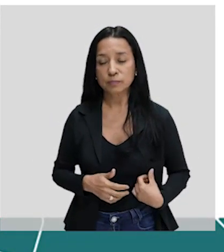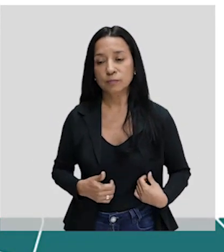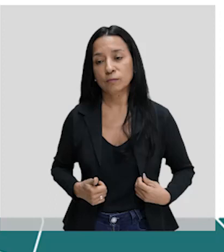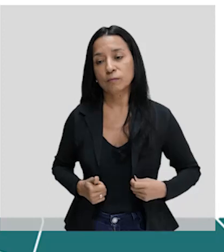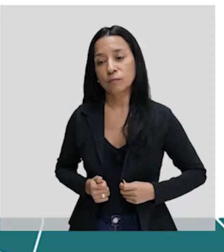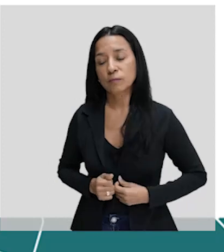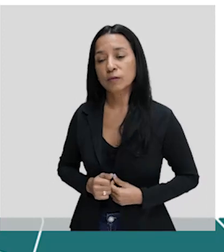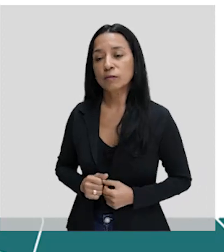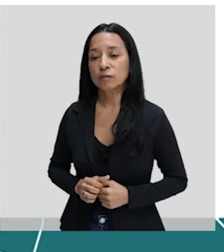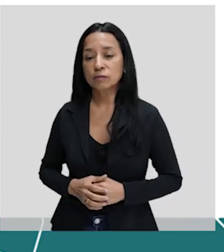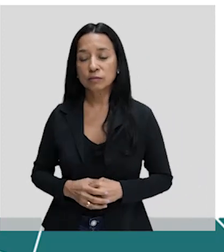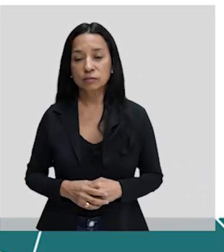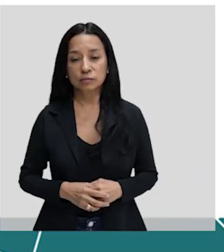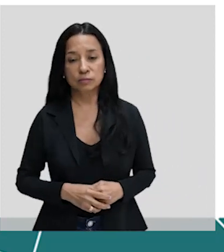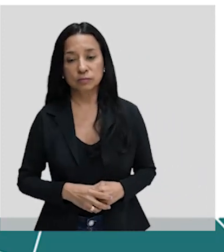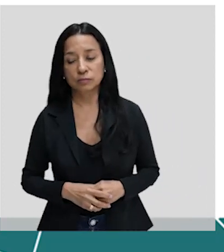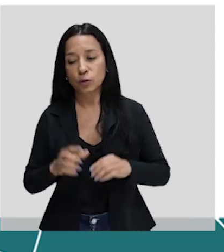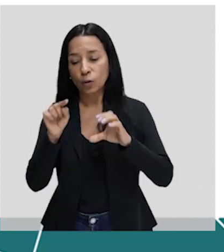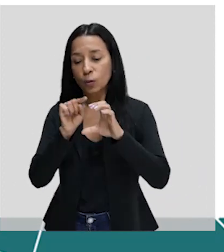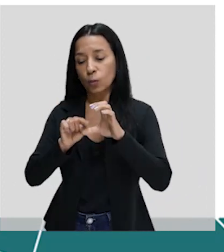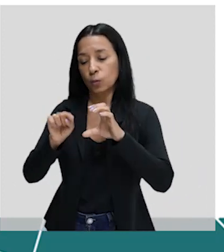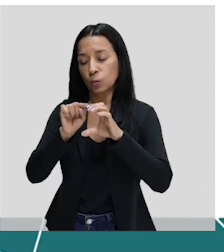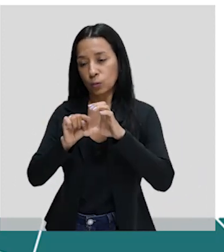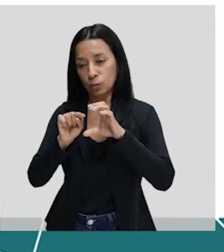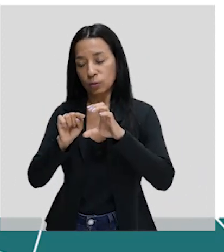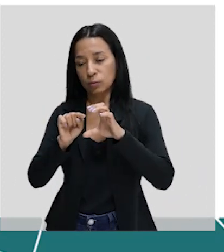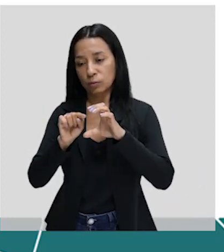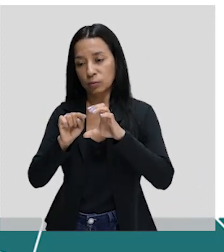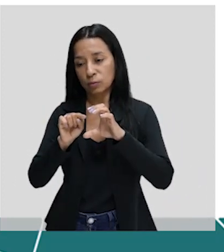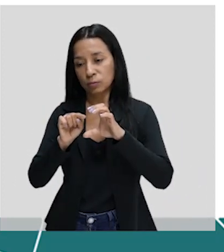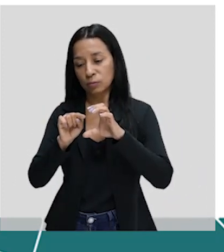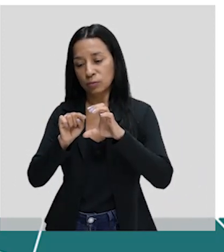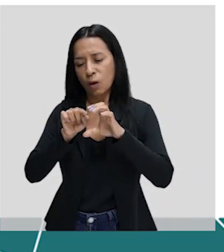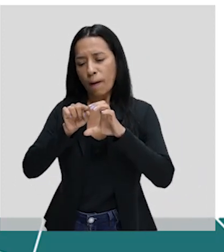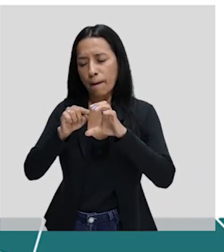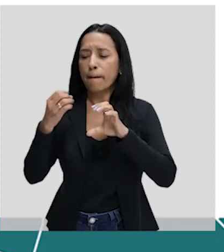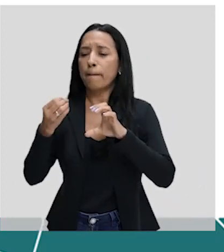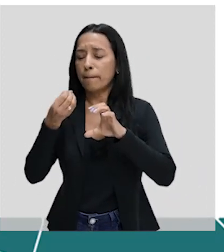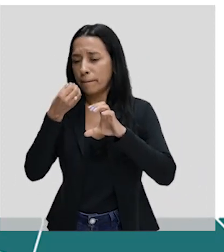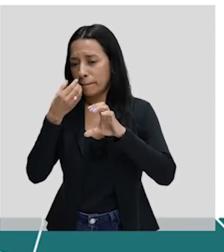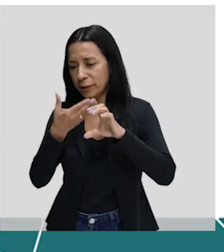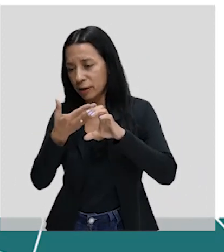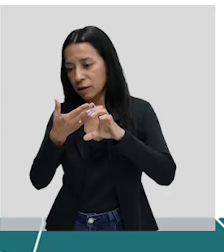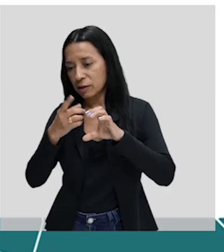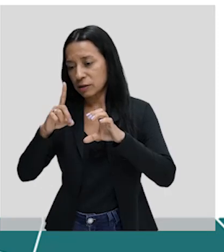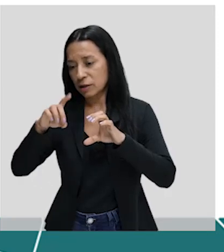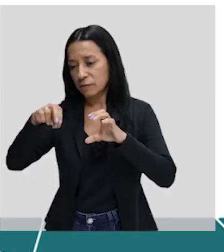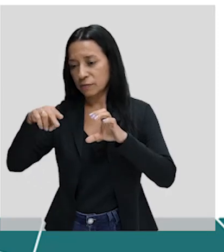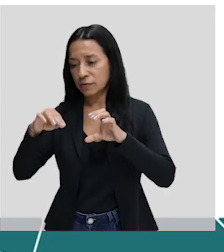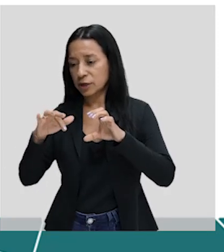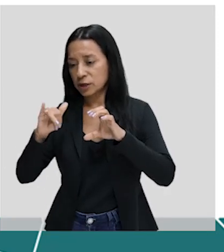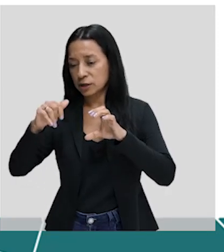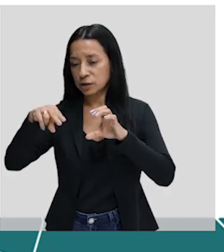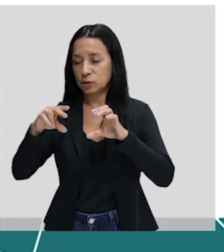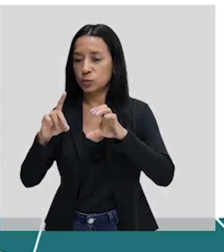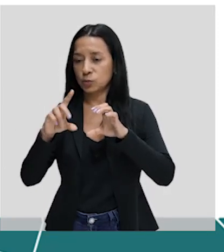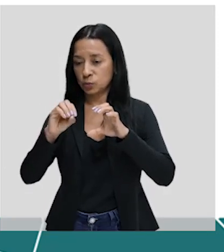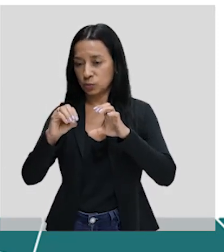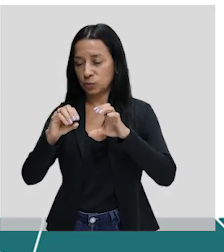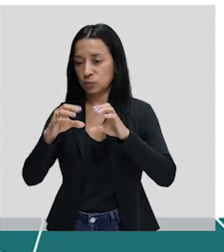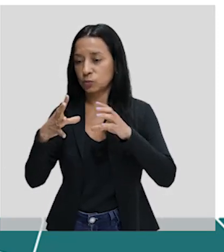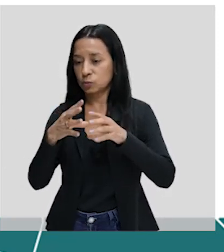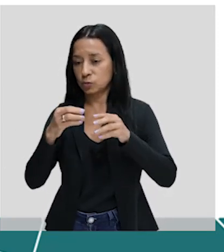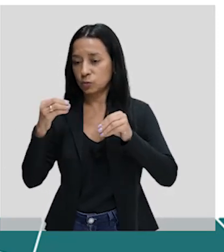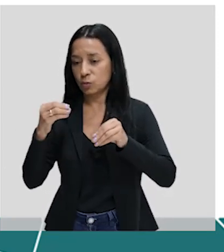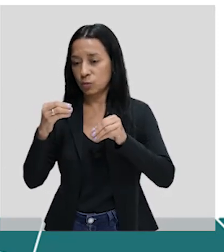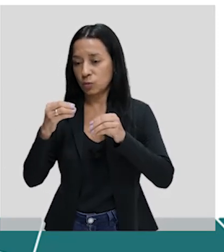Esse núcleo, pessoal, delimitado, com seus limites bem definidos, ele vai desaparecer durante o processo de divisão